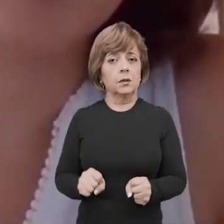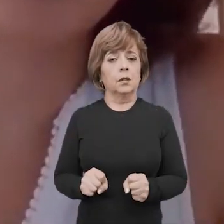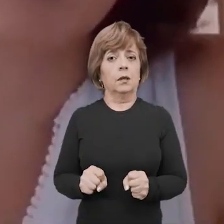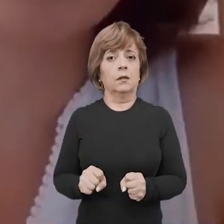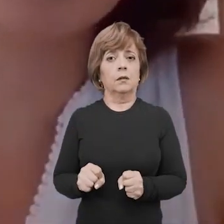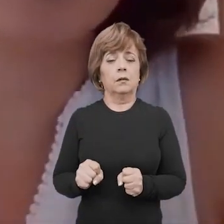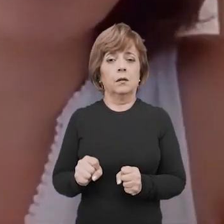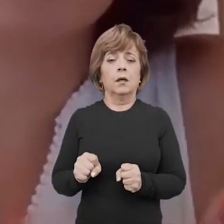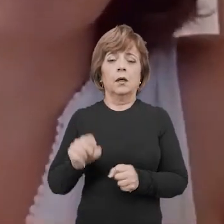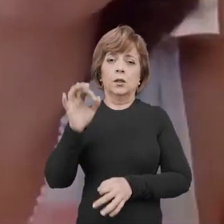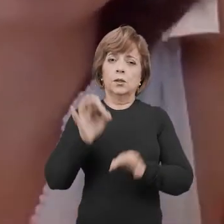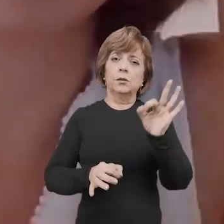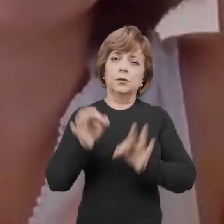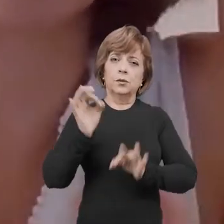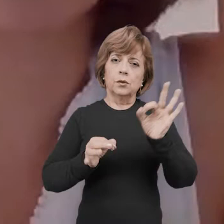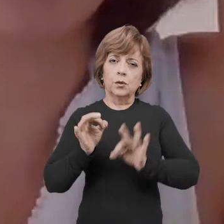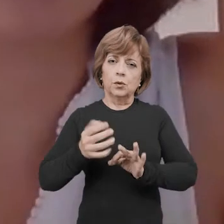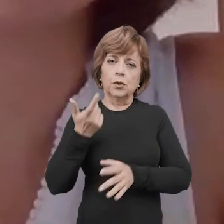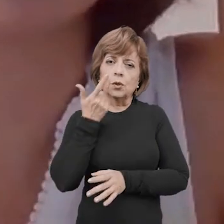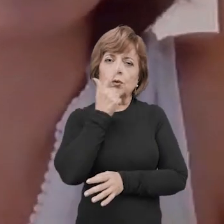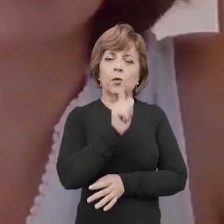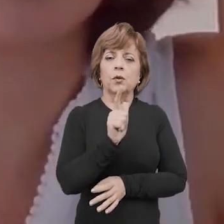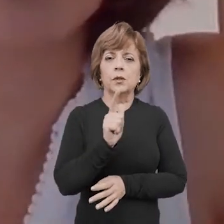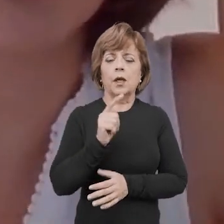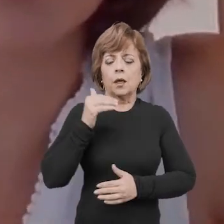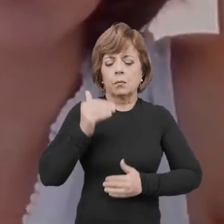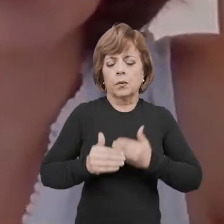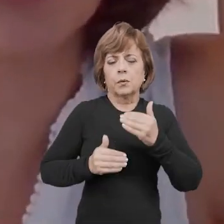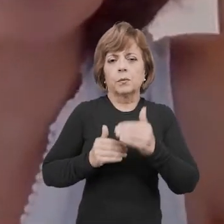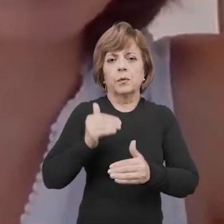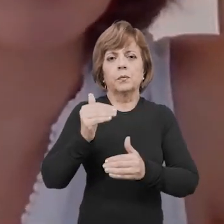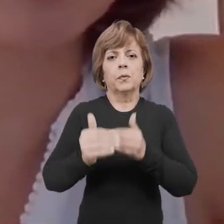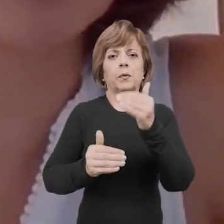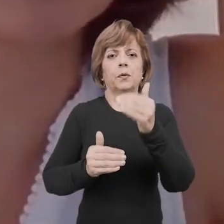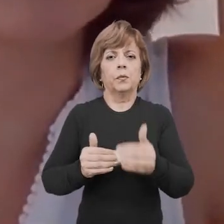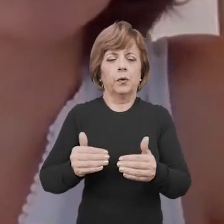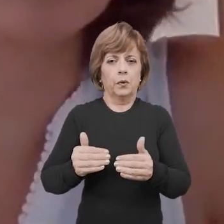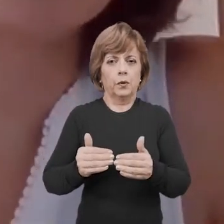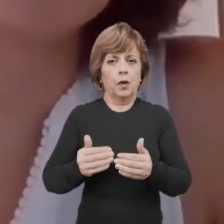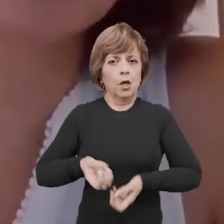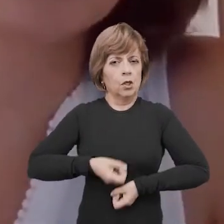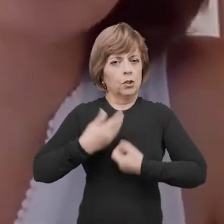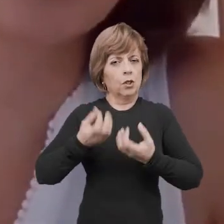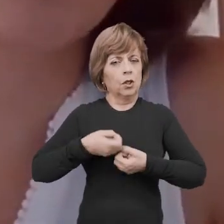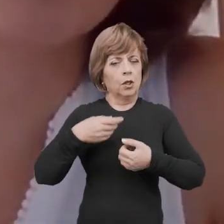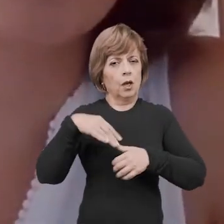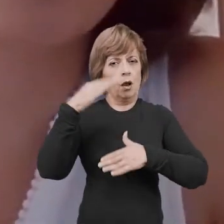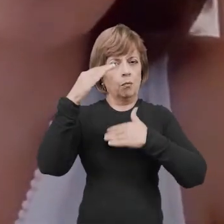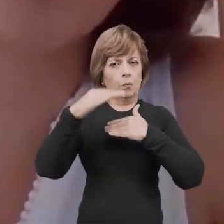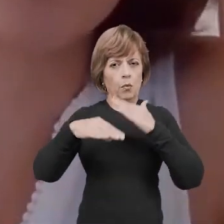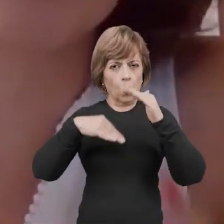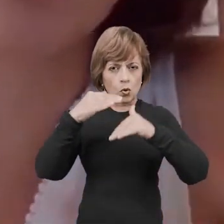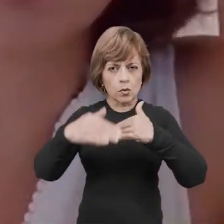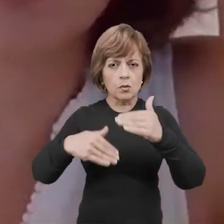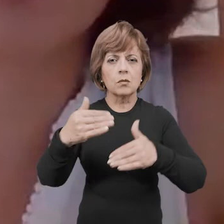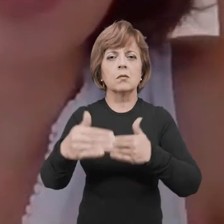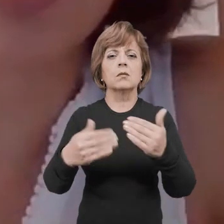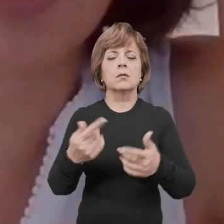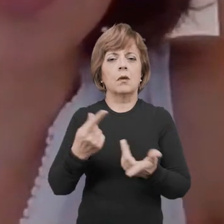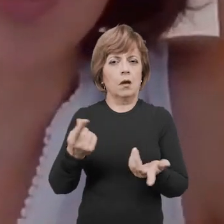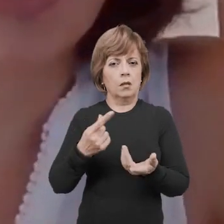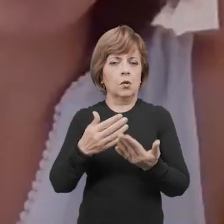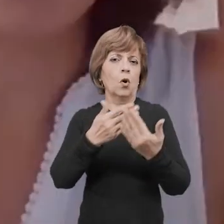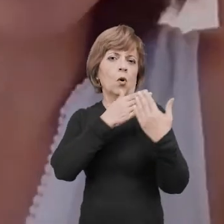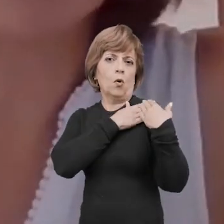mais eficiente, que consegue processar seus casos, gerar os processos de responsabilização das pessoas que cometeram